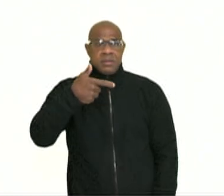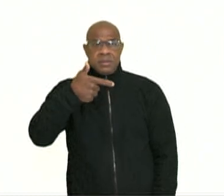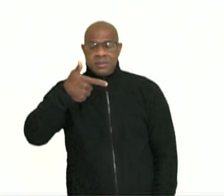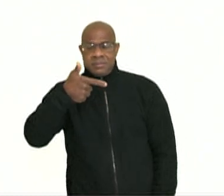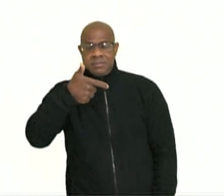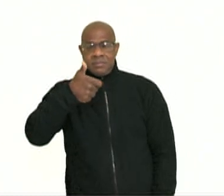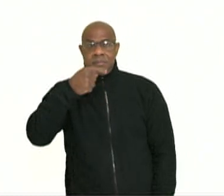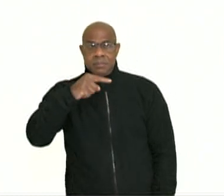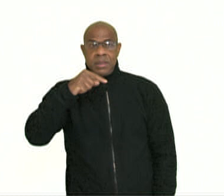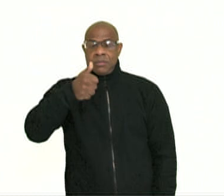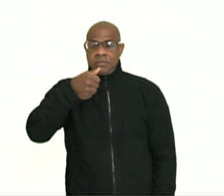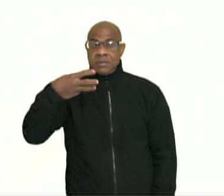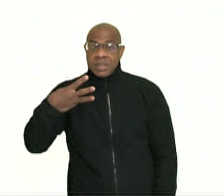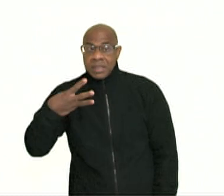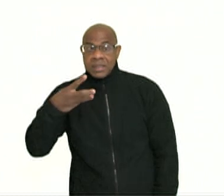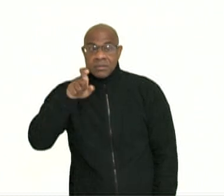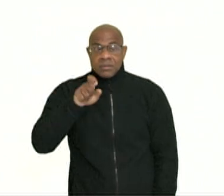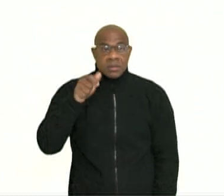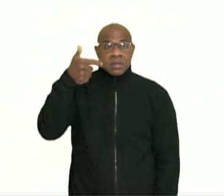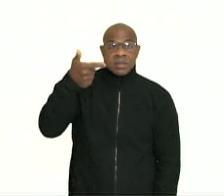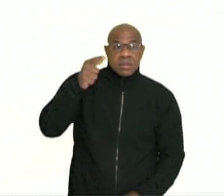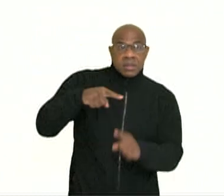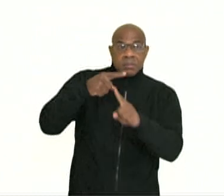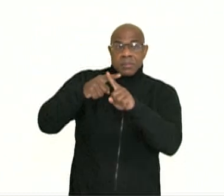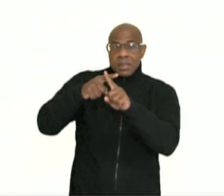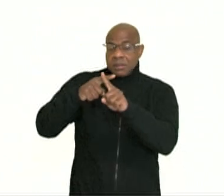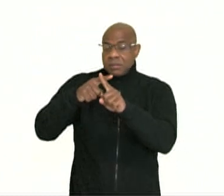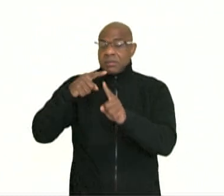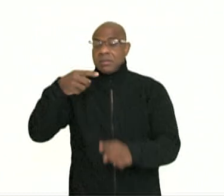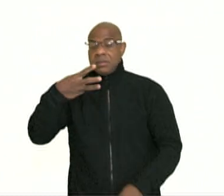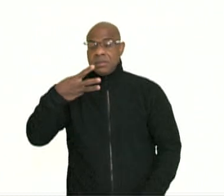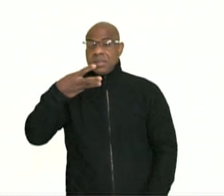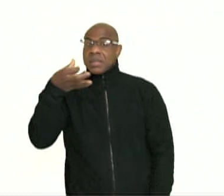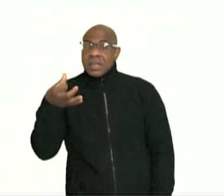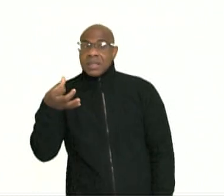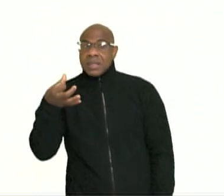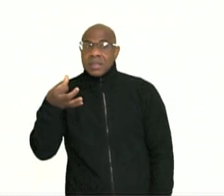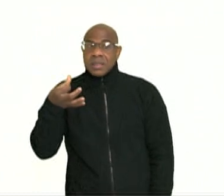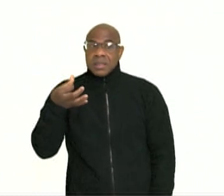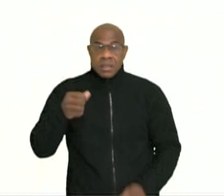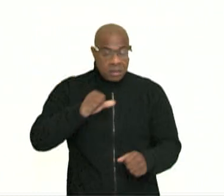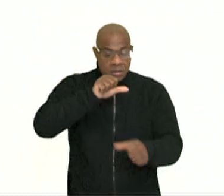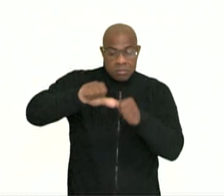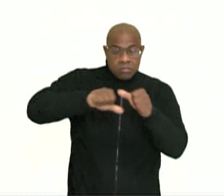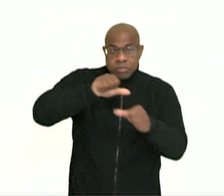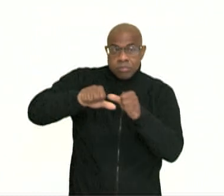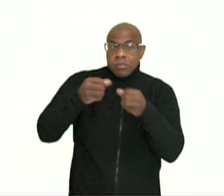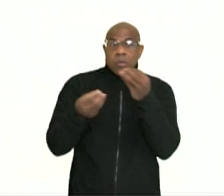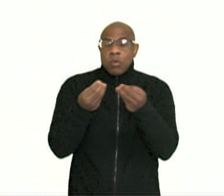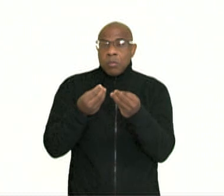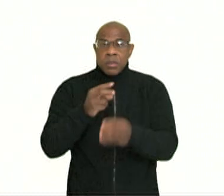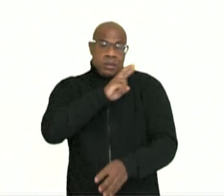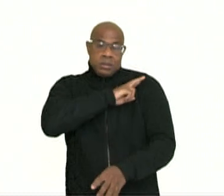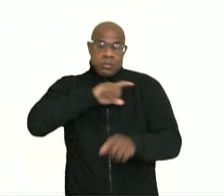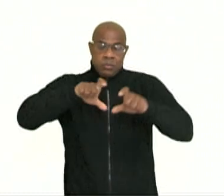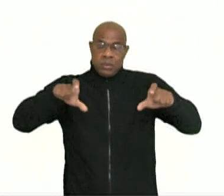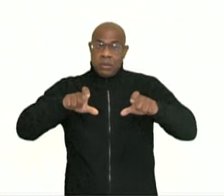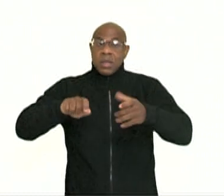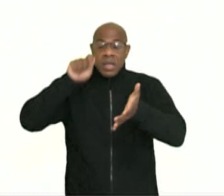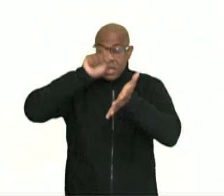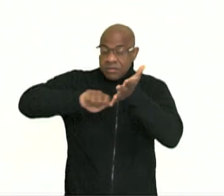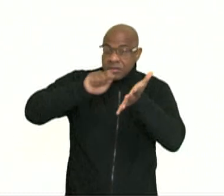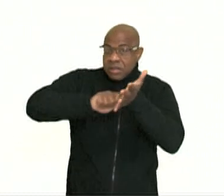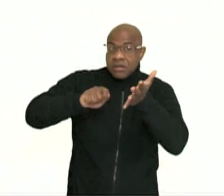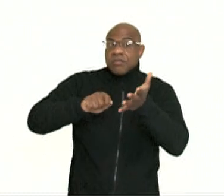uma equação de segundo grau? Então, respira fundo, eu só quero que você pegue essa equação e reescreva ela com outra letra,